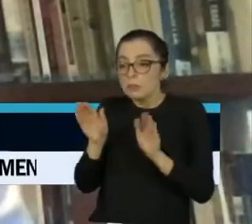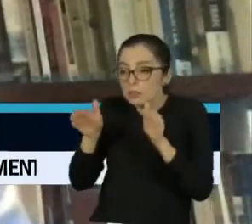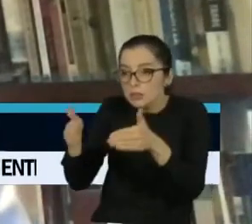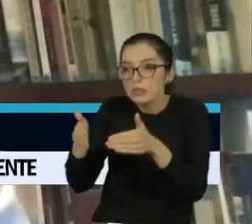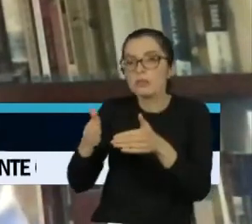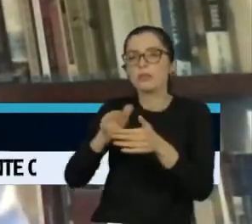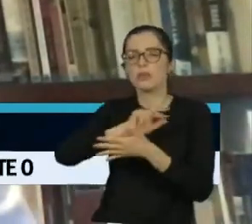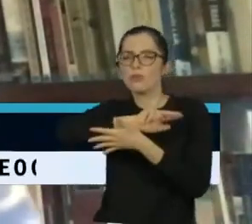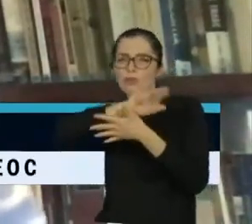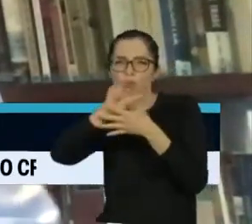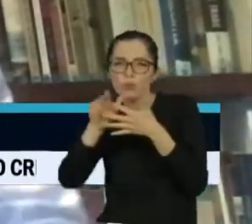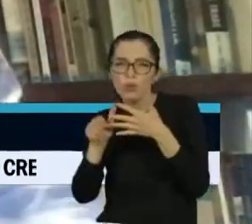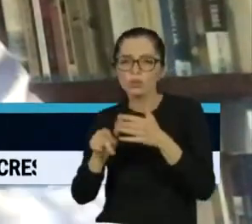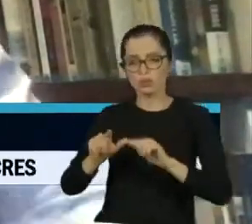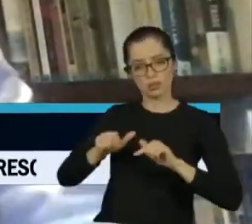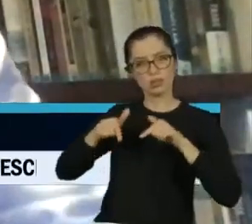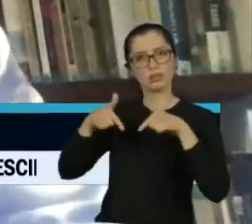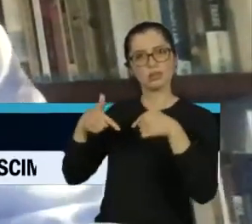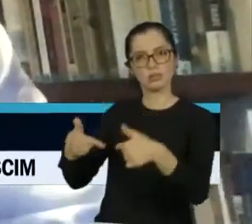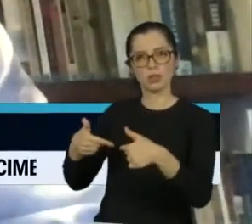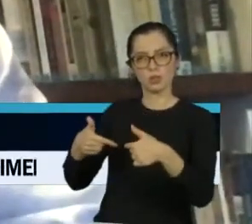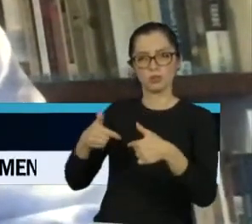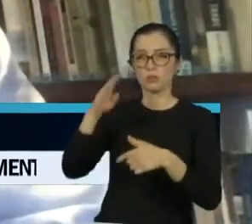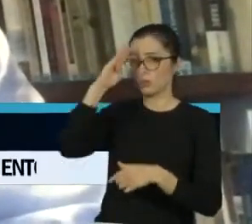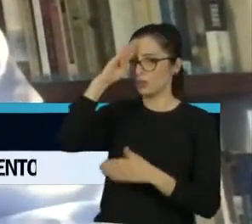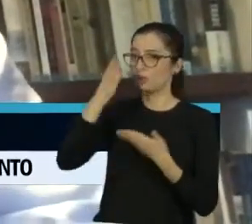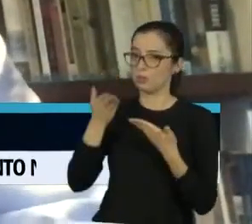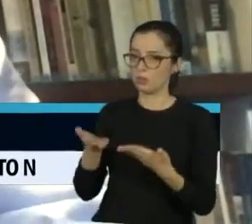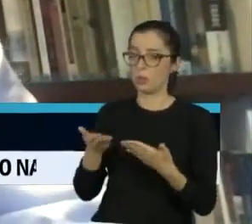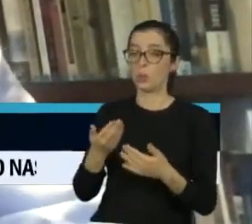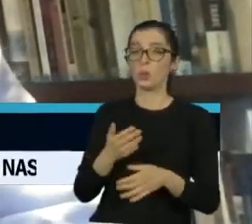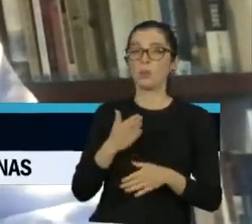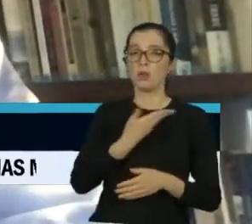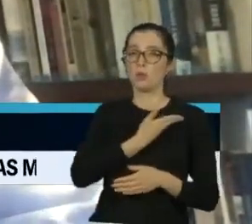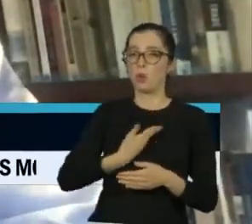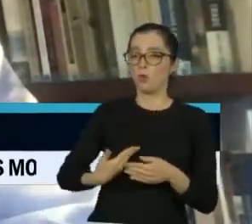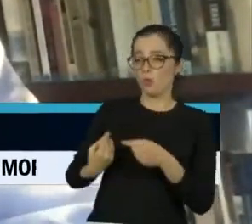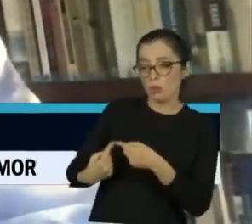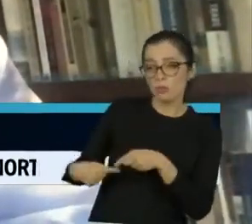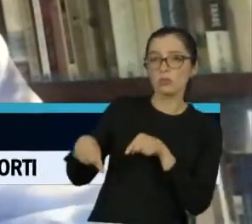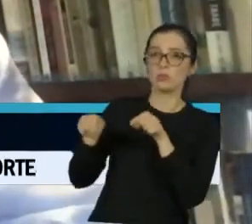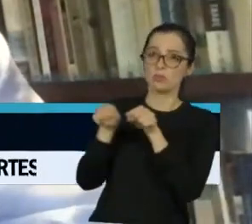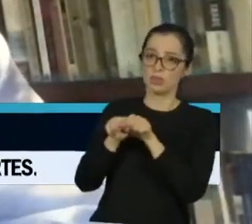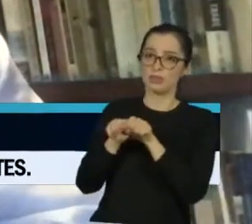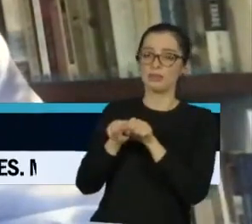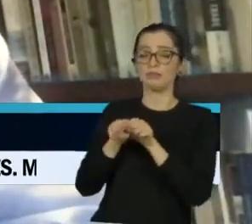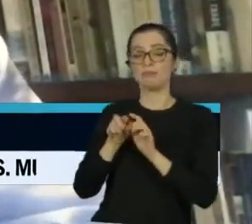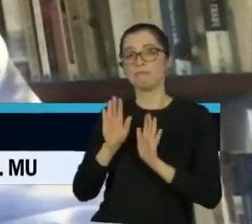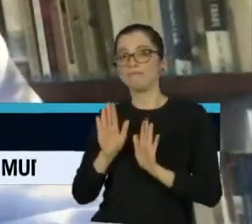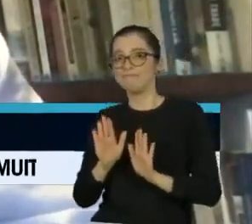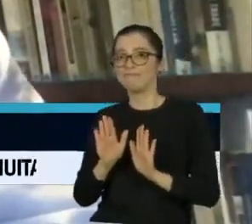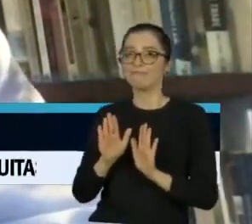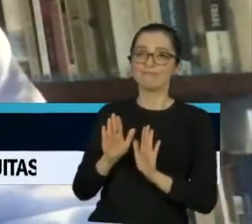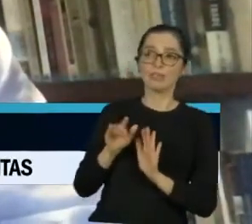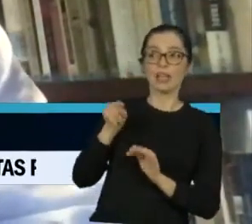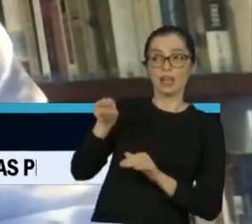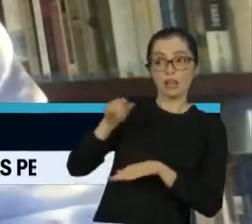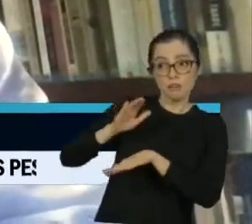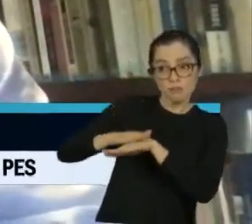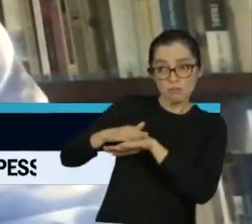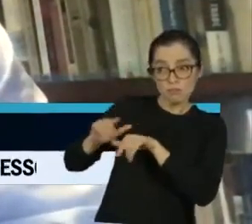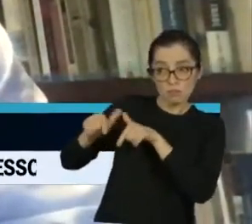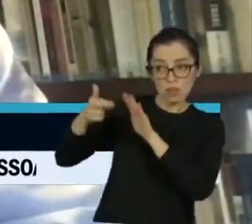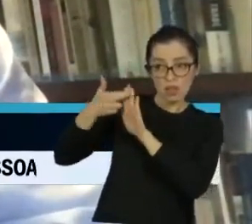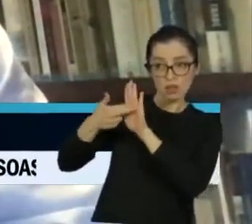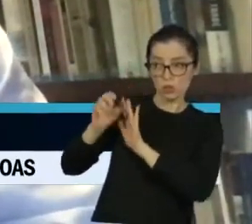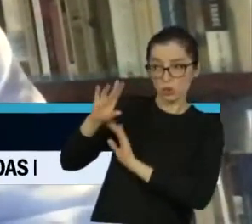então seguiremos. O governo é um parceiro na medida em que cabe ao governo algumas medidas que só ele pode